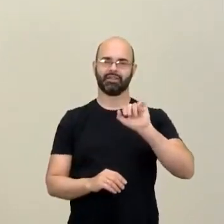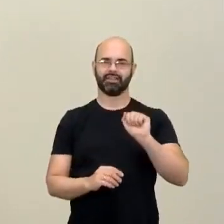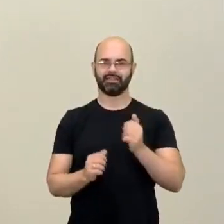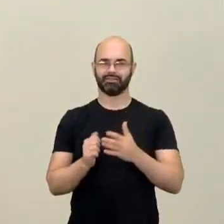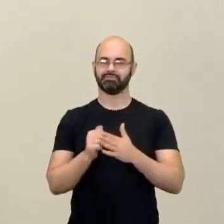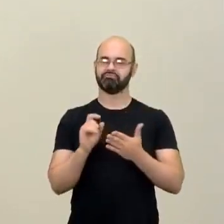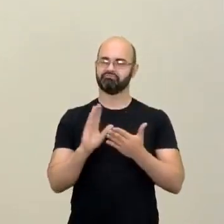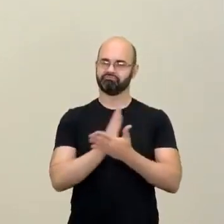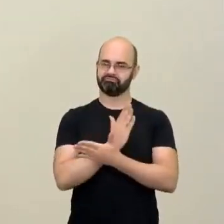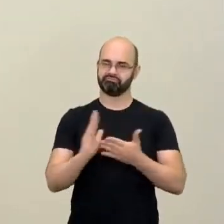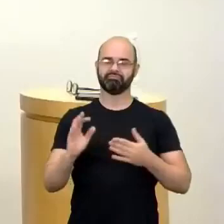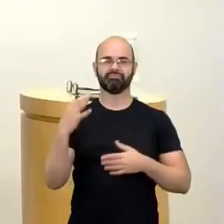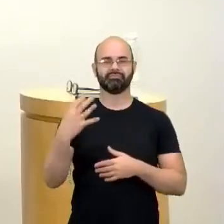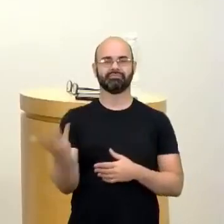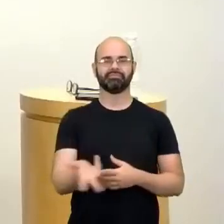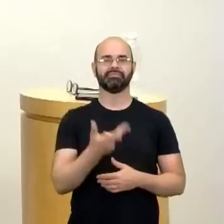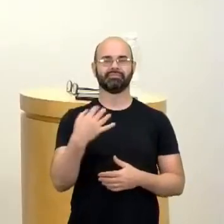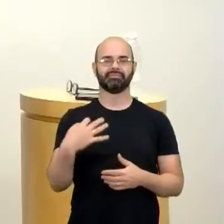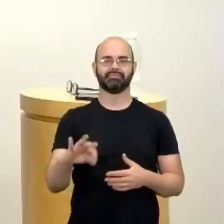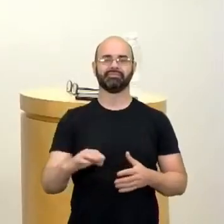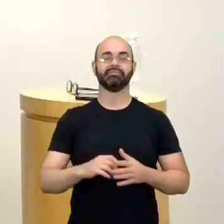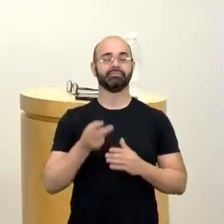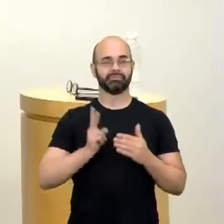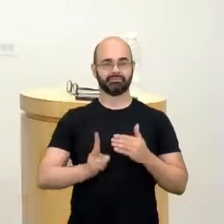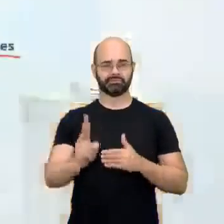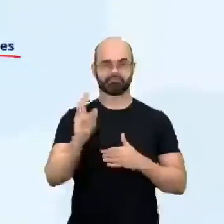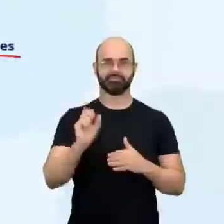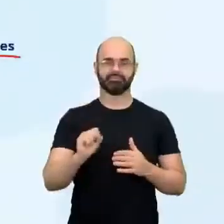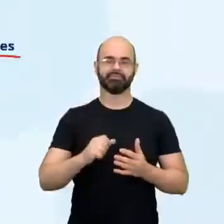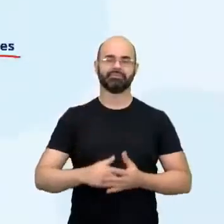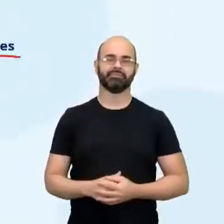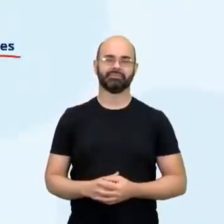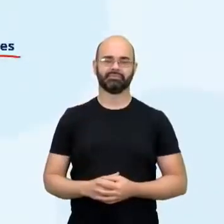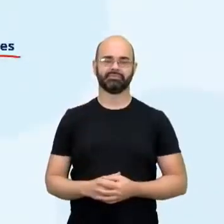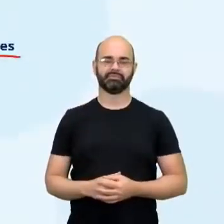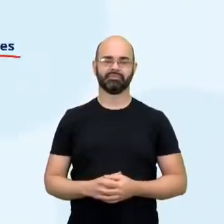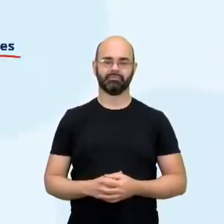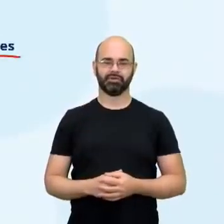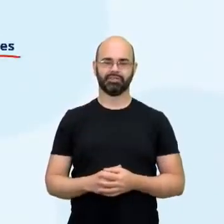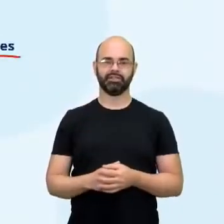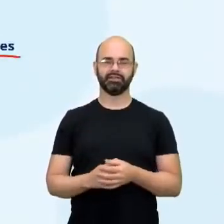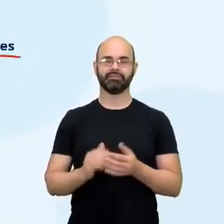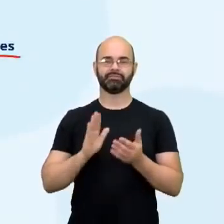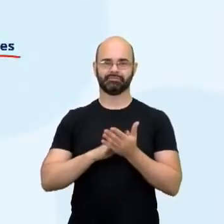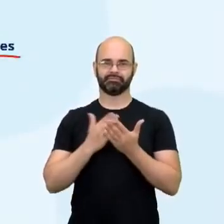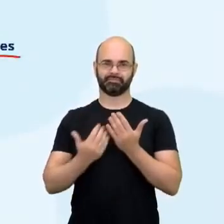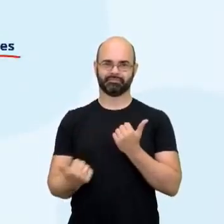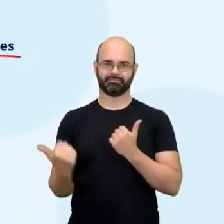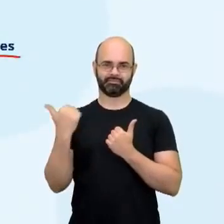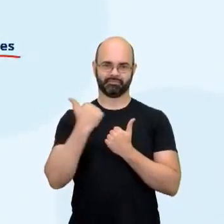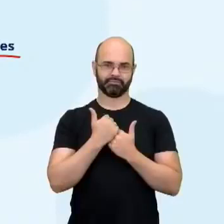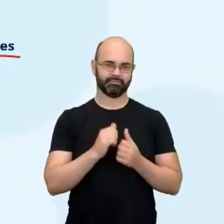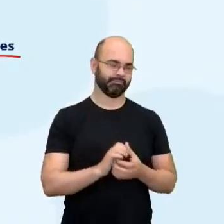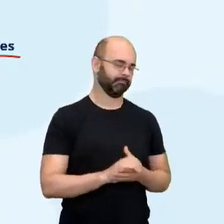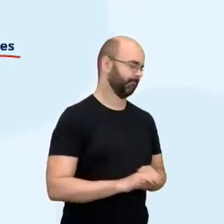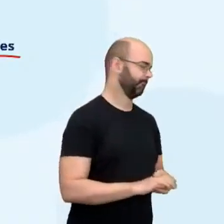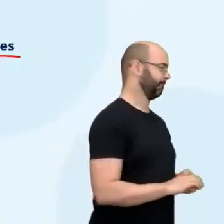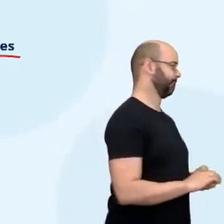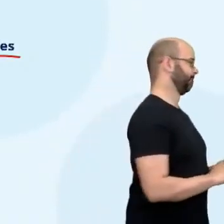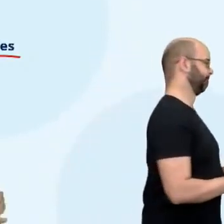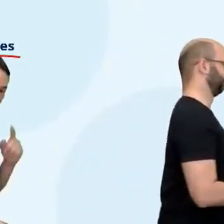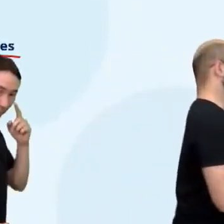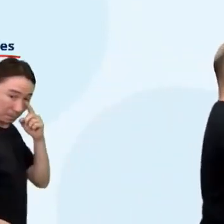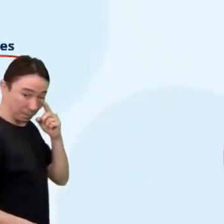Silvia, dividiu. Legal, sempre aqui com a gente. Vamos dar sequência, Vivi? Bora. Olha lá. A área do quarto, então. O que a gente vai fazer?